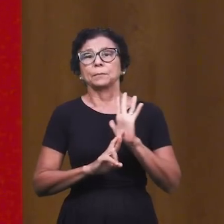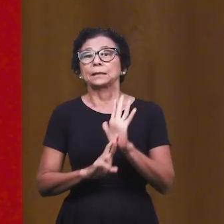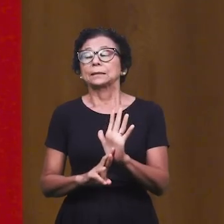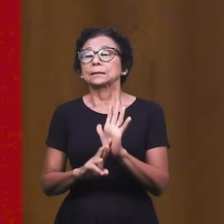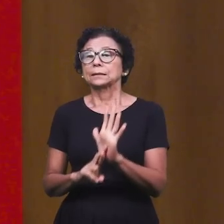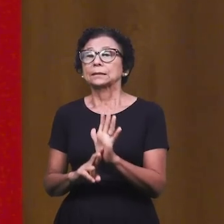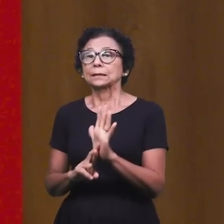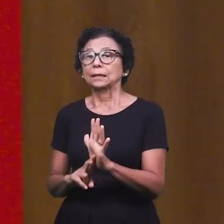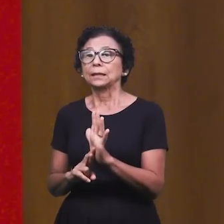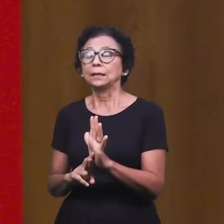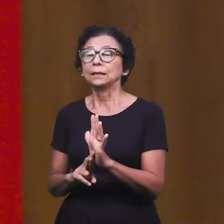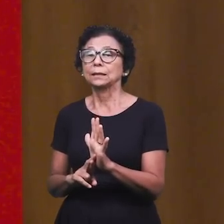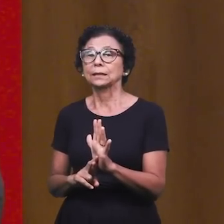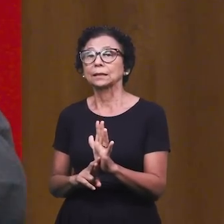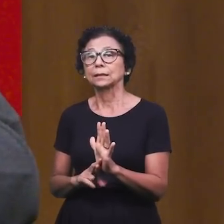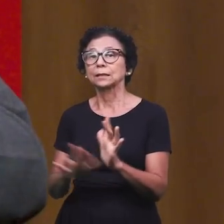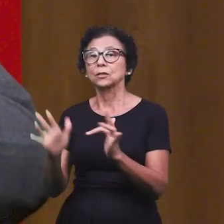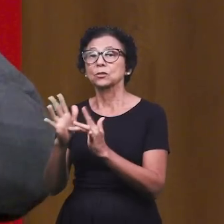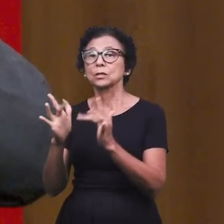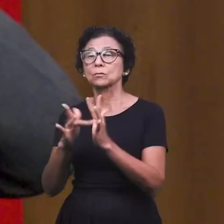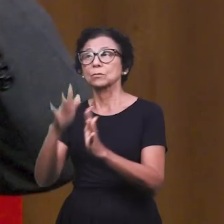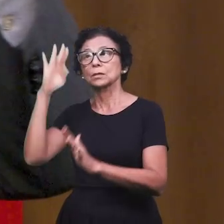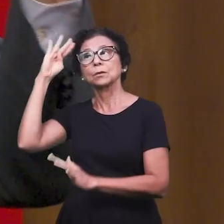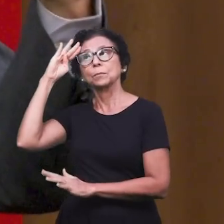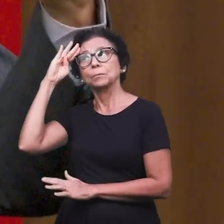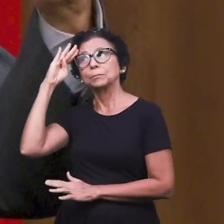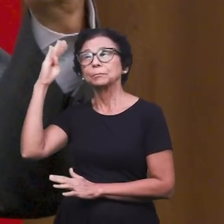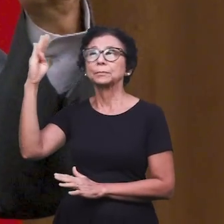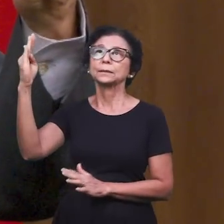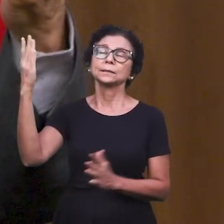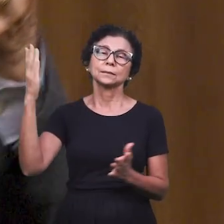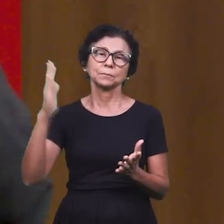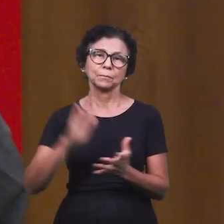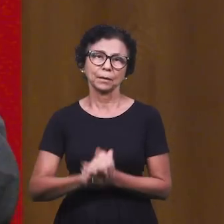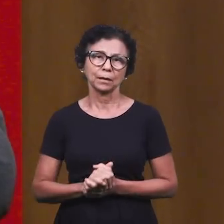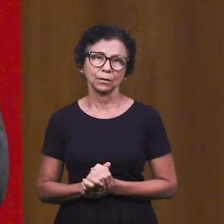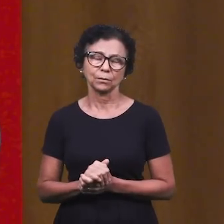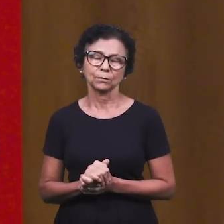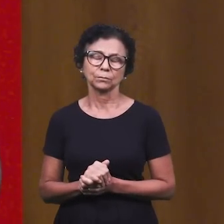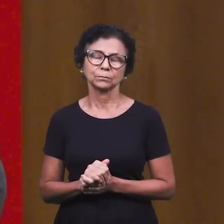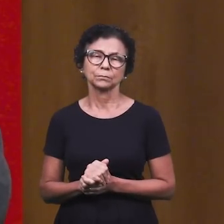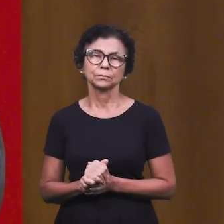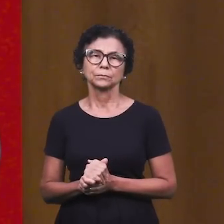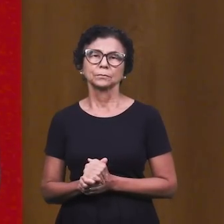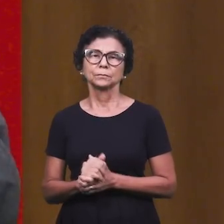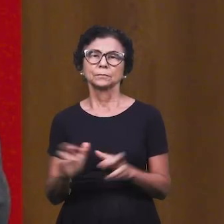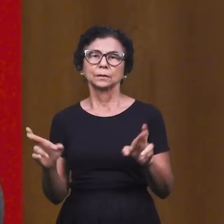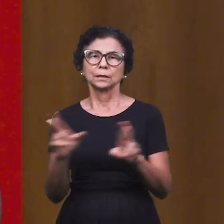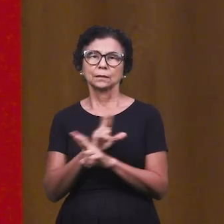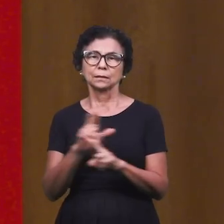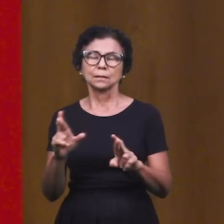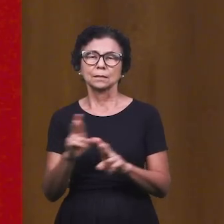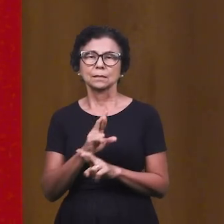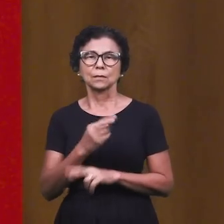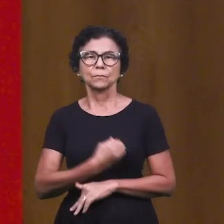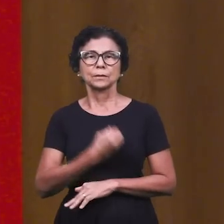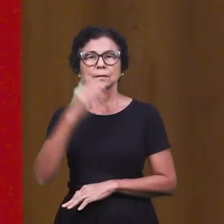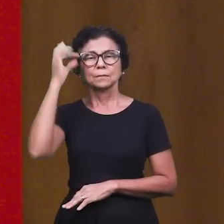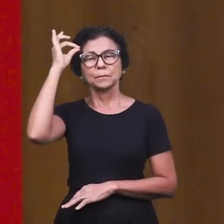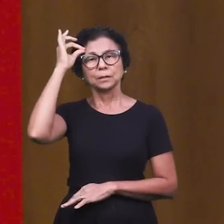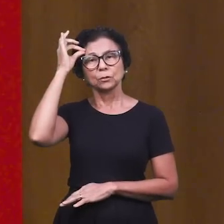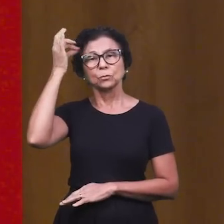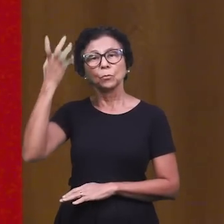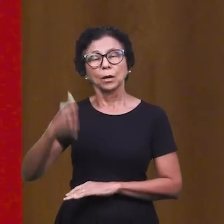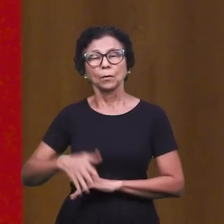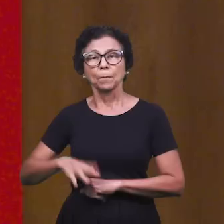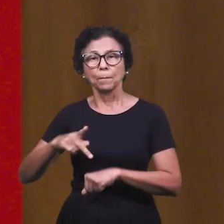pedra principal de esquina, o grande edifício da construção espiritual. A pedra principal é Jesus, o